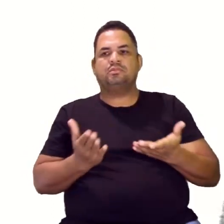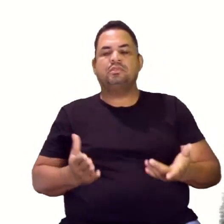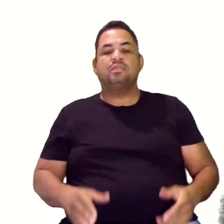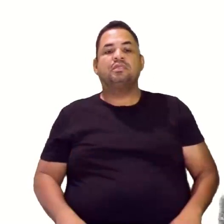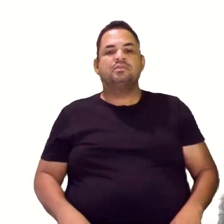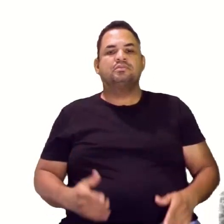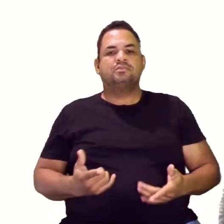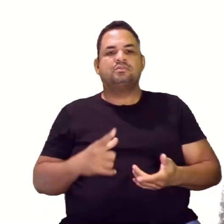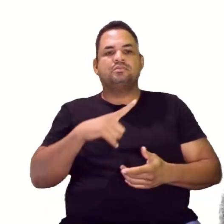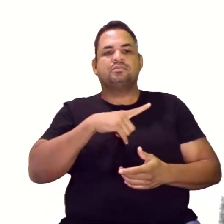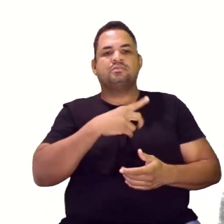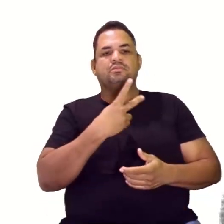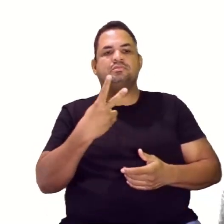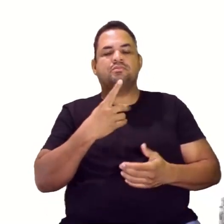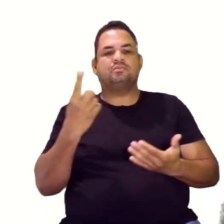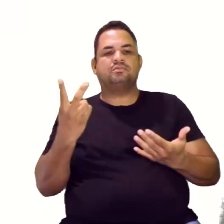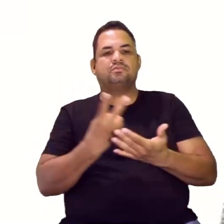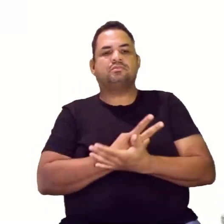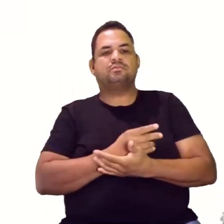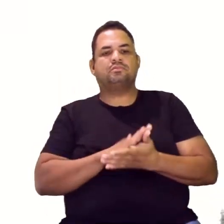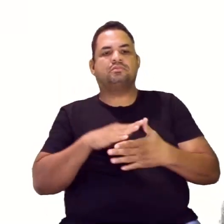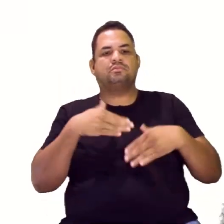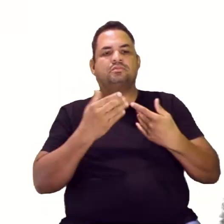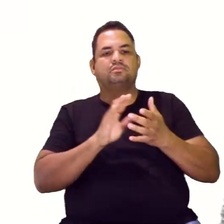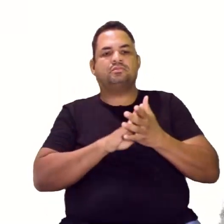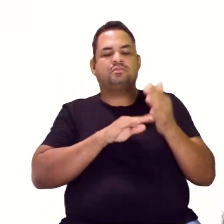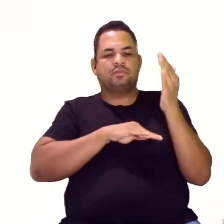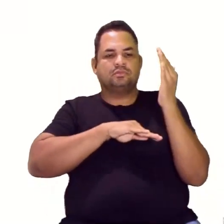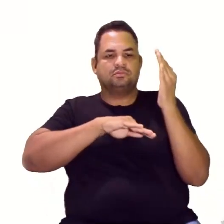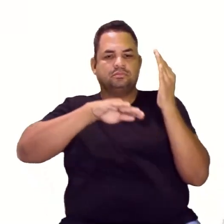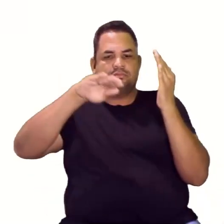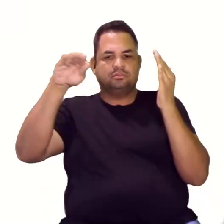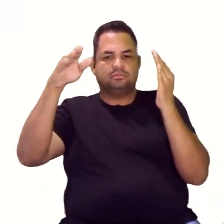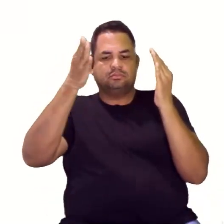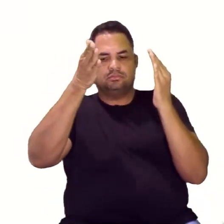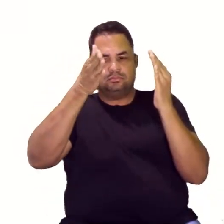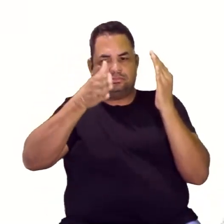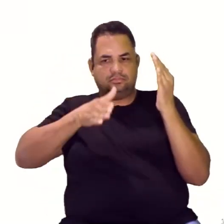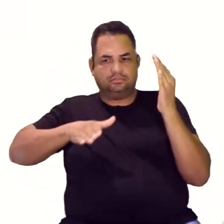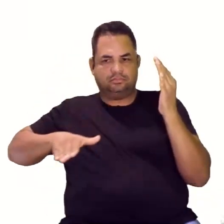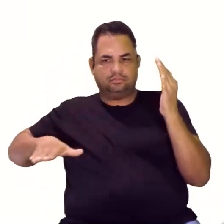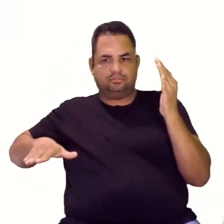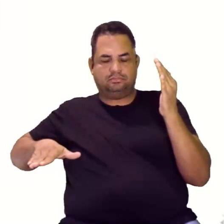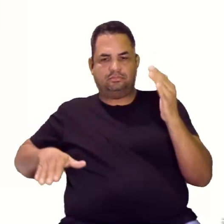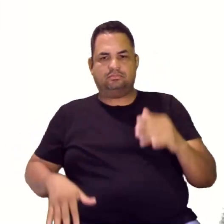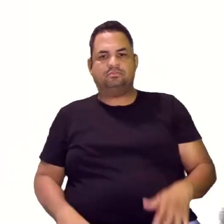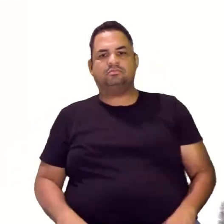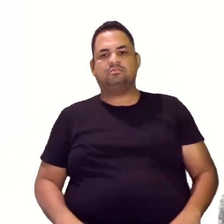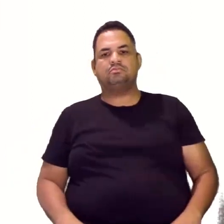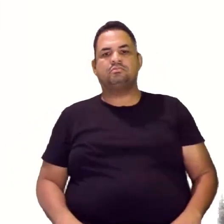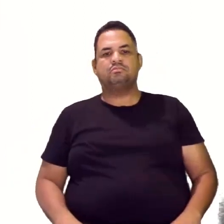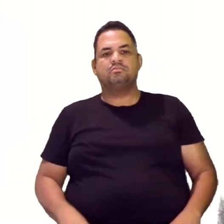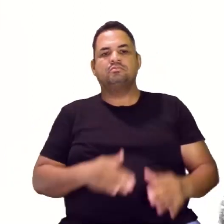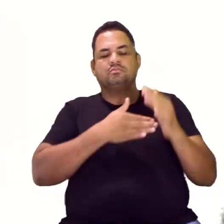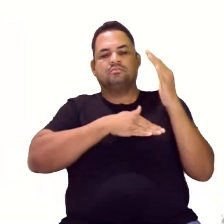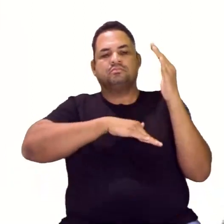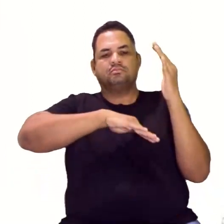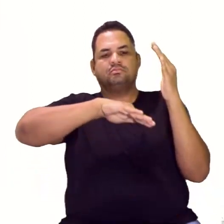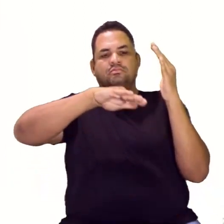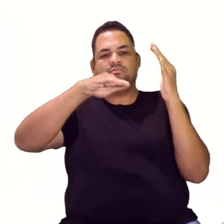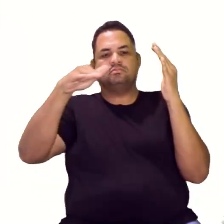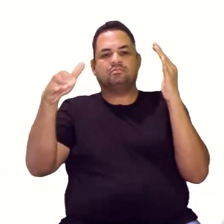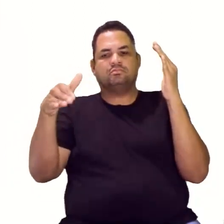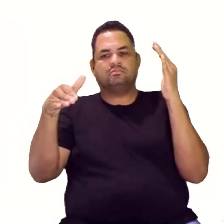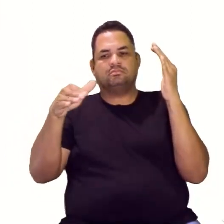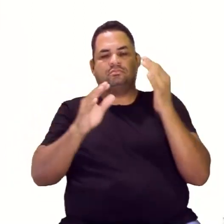exponencial. E aqui a gente tem duas situações, quando ele é crescente e quando ele é decrescente, né? No crescente, a gente já